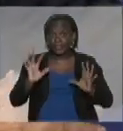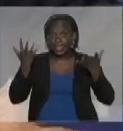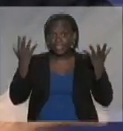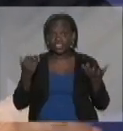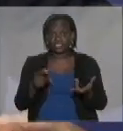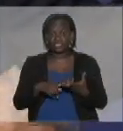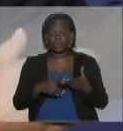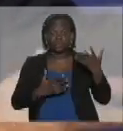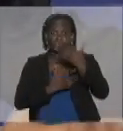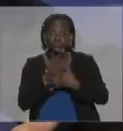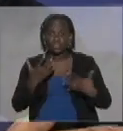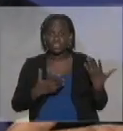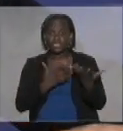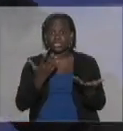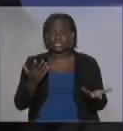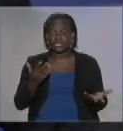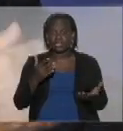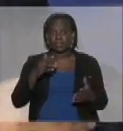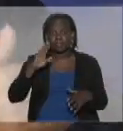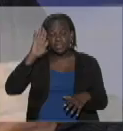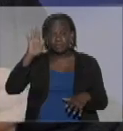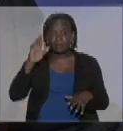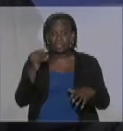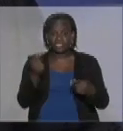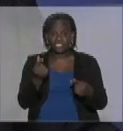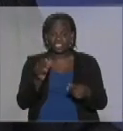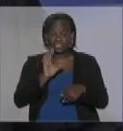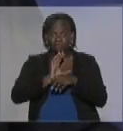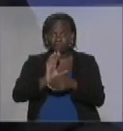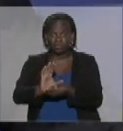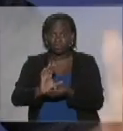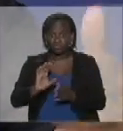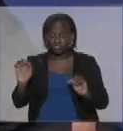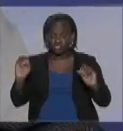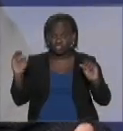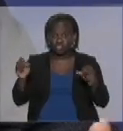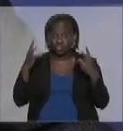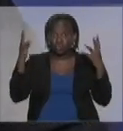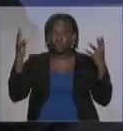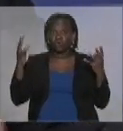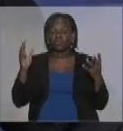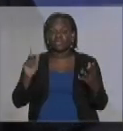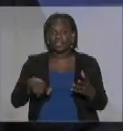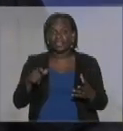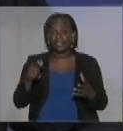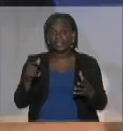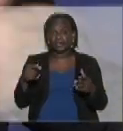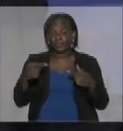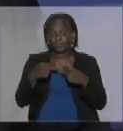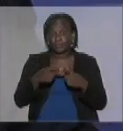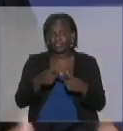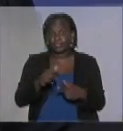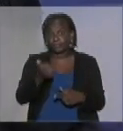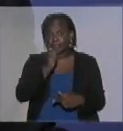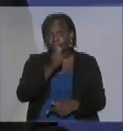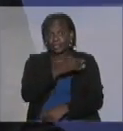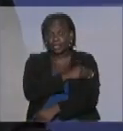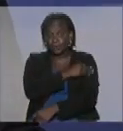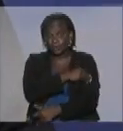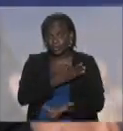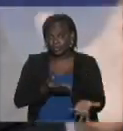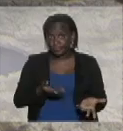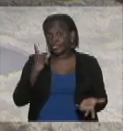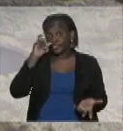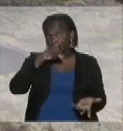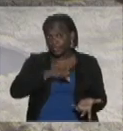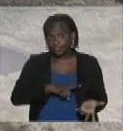é a festa, é a música. Os maiores patrocinadores dos grandes shows têm a ver com a indústria do álcool, né?